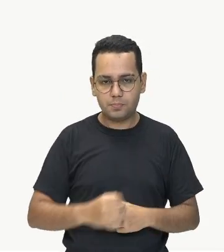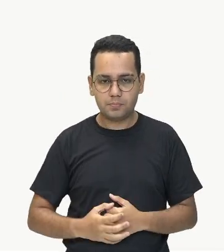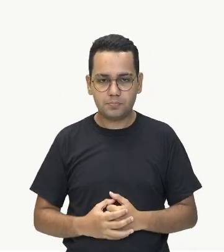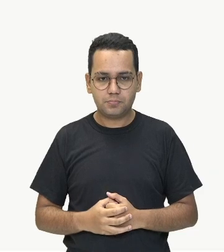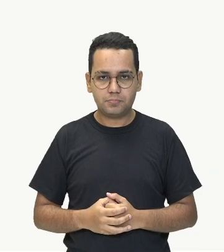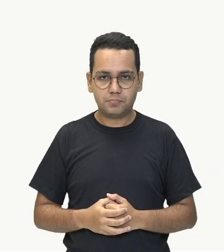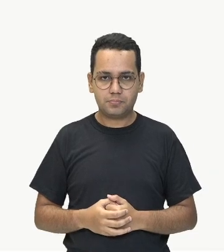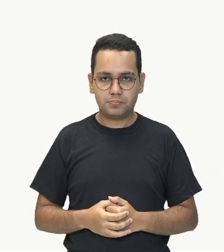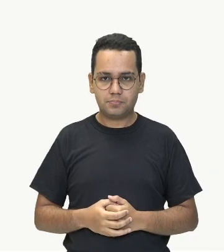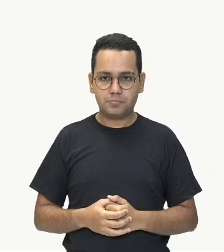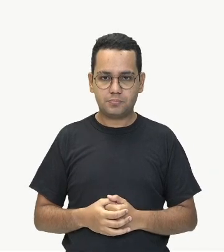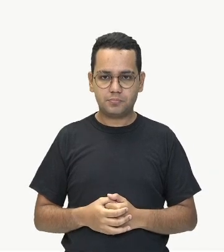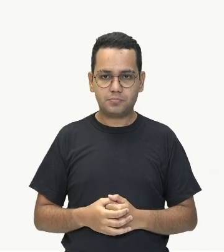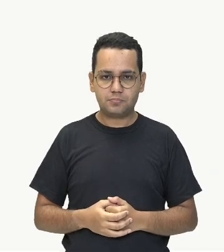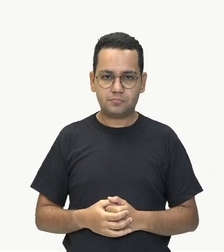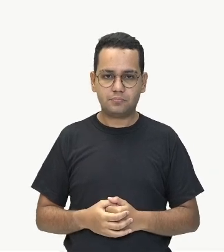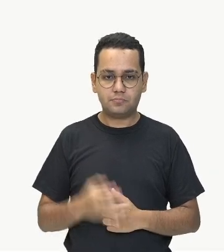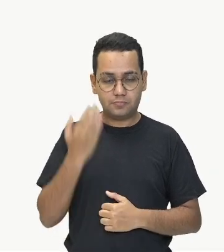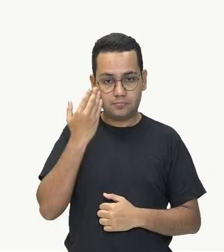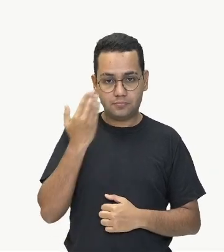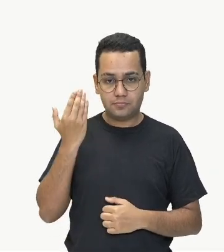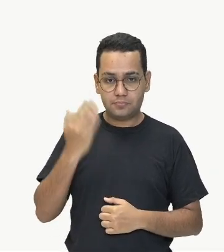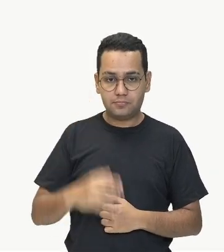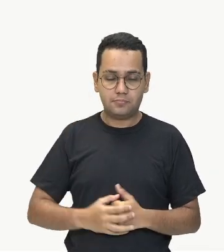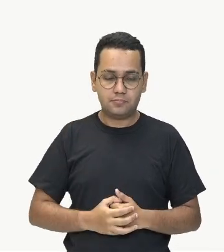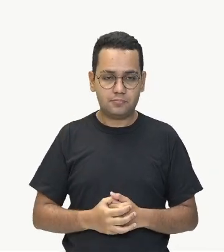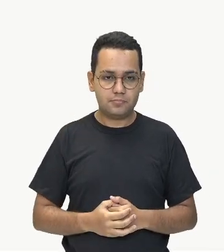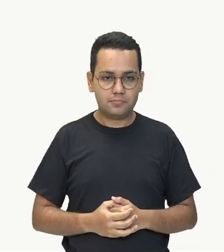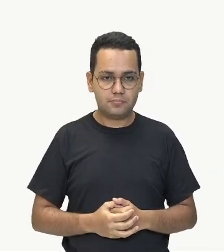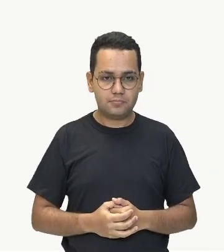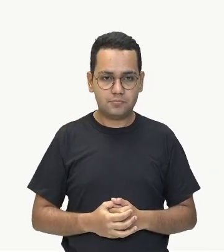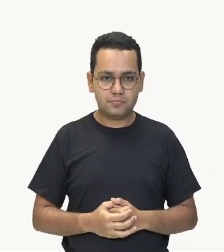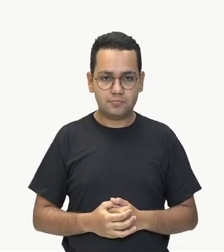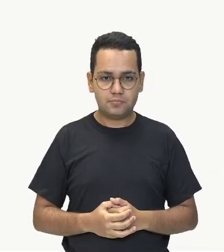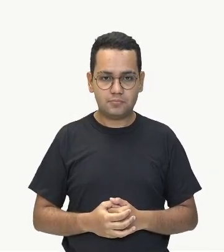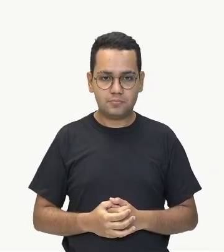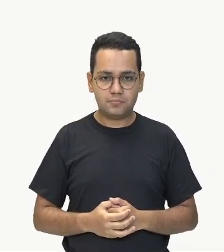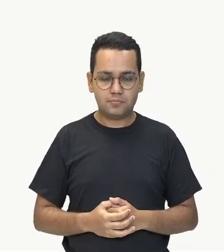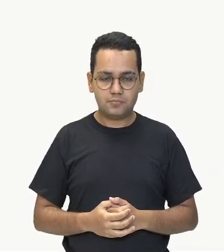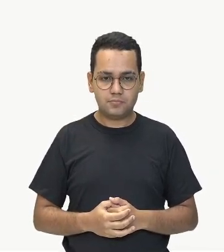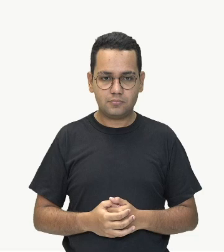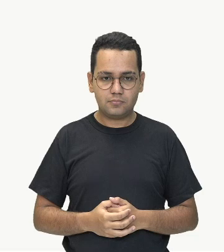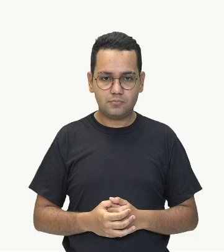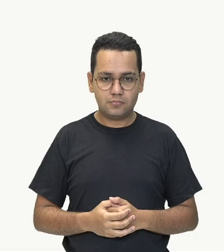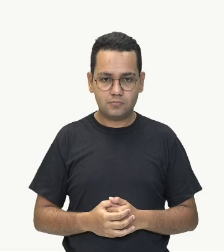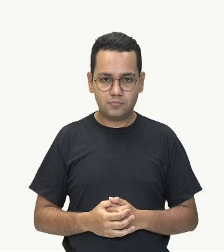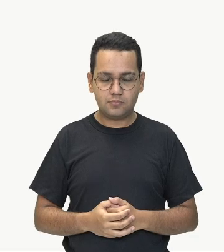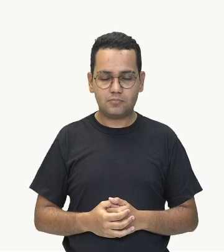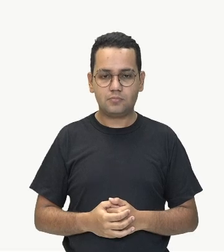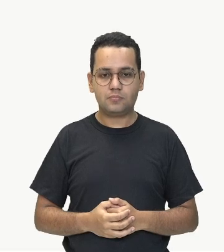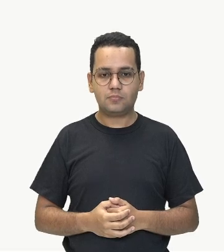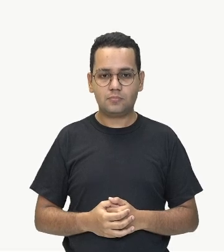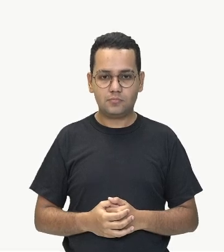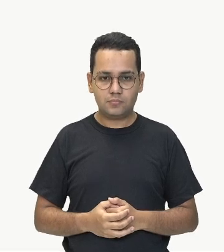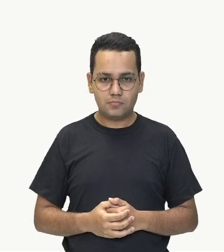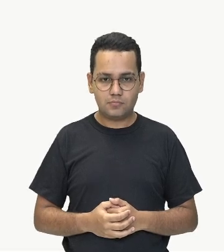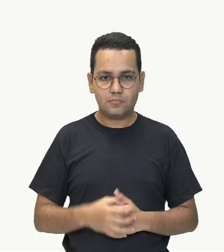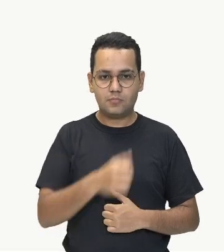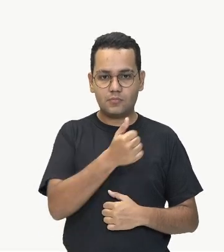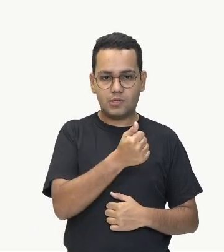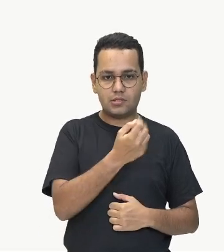igual e aí se a gente voltar aqui nós temos que esse valor aqui né